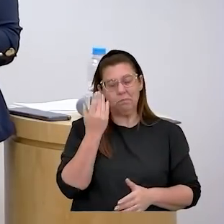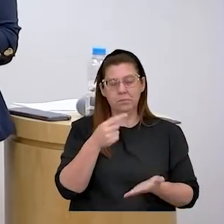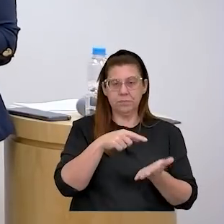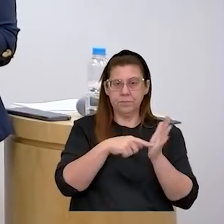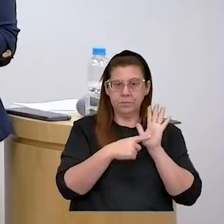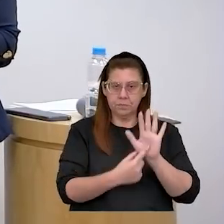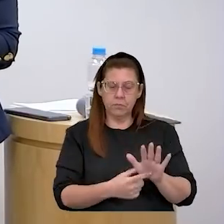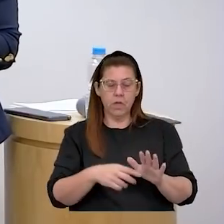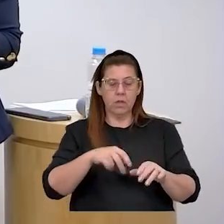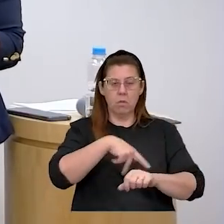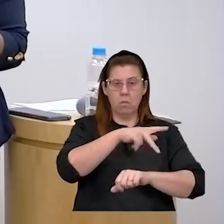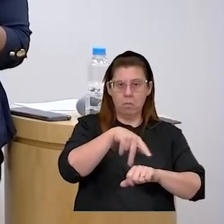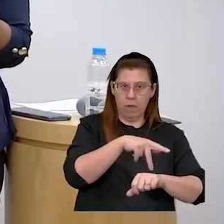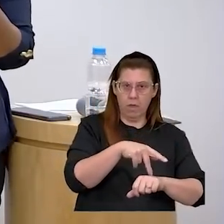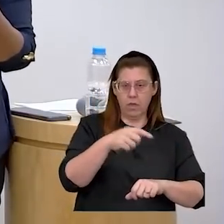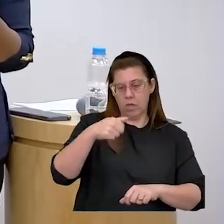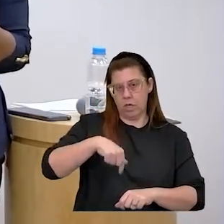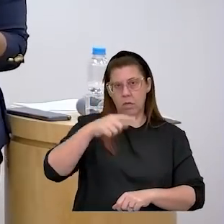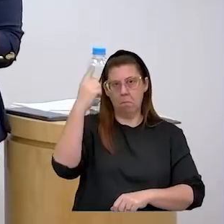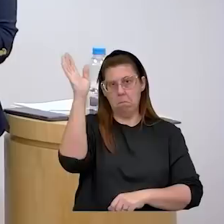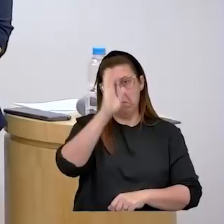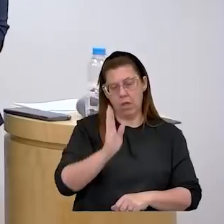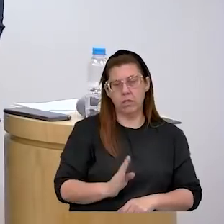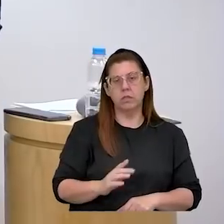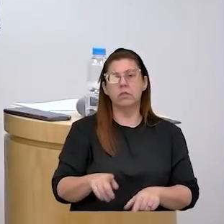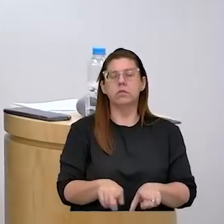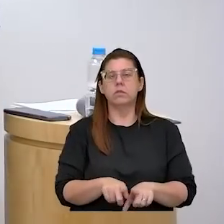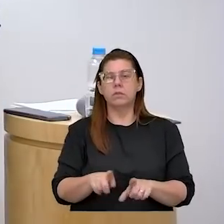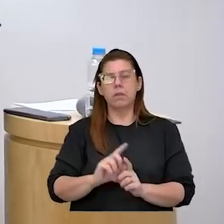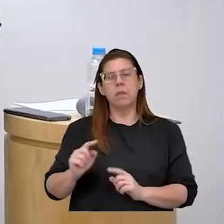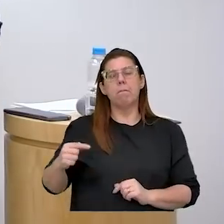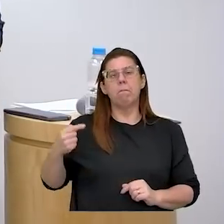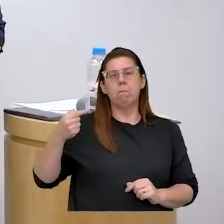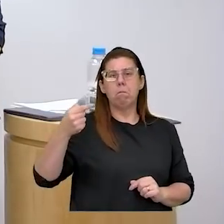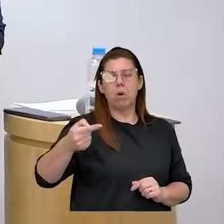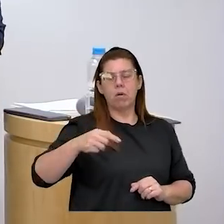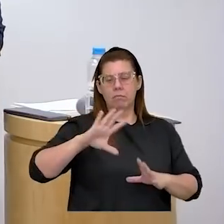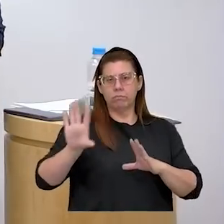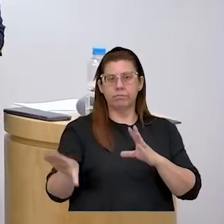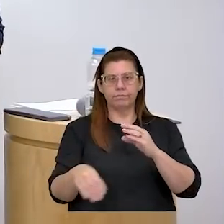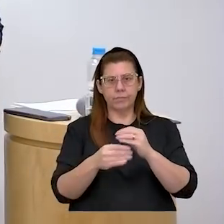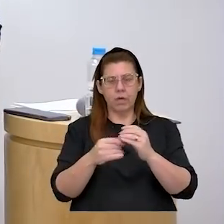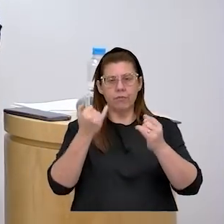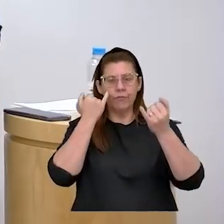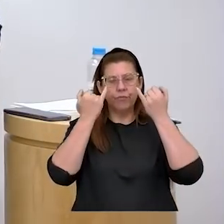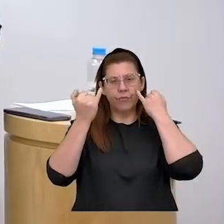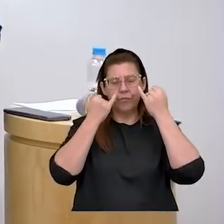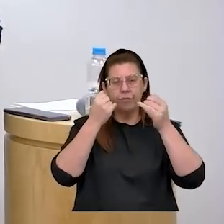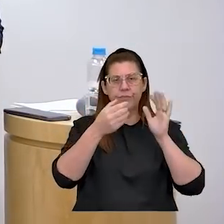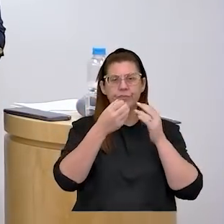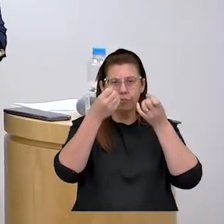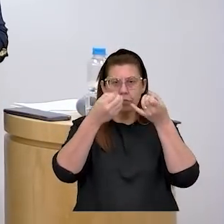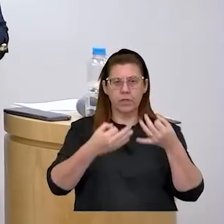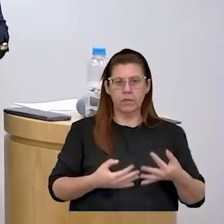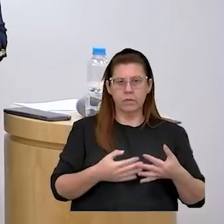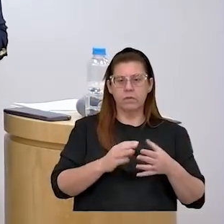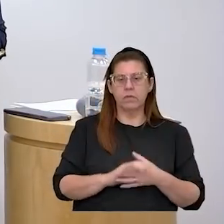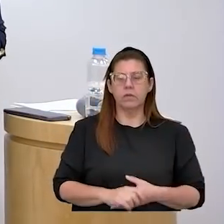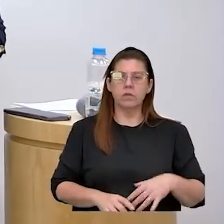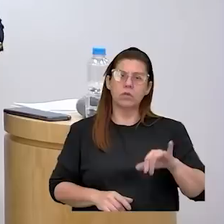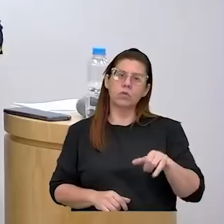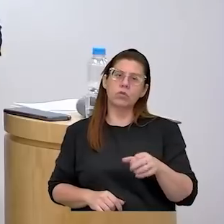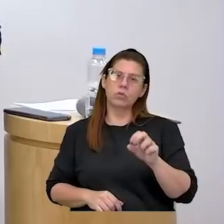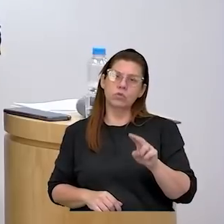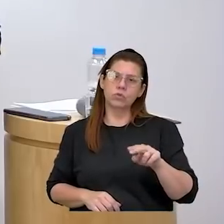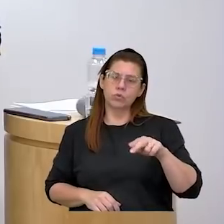mencionando o país em si, né, nosso Brasil, e depois ela vai acrescentando informações que ela quer falar exatamente sobre